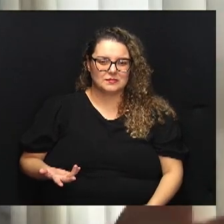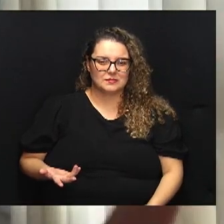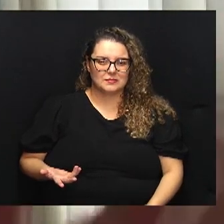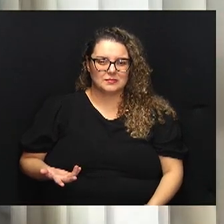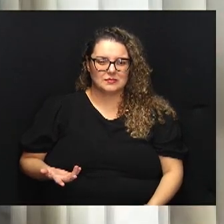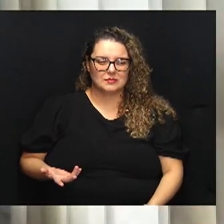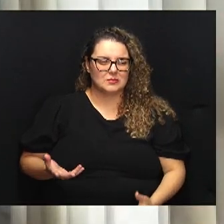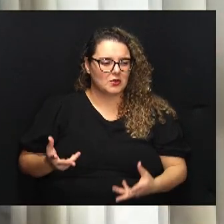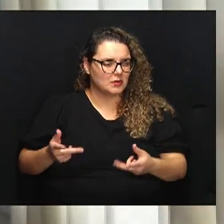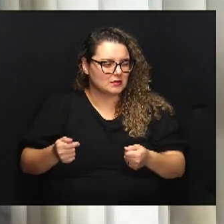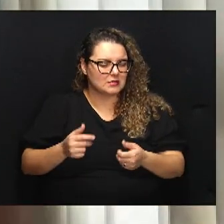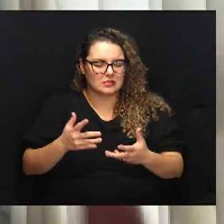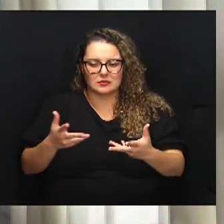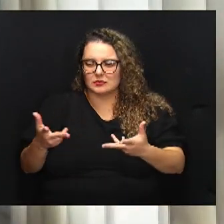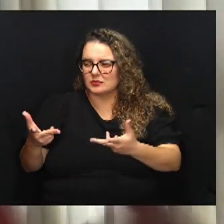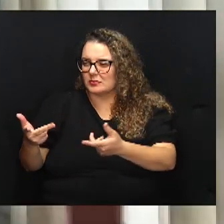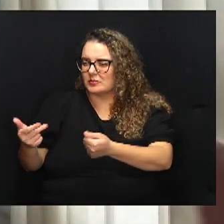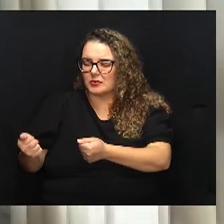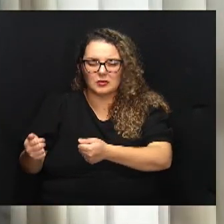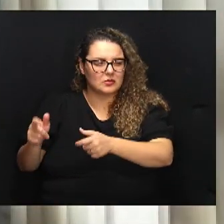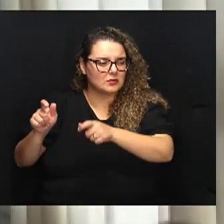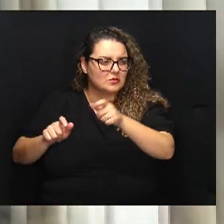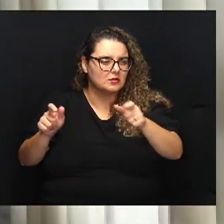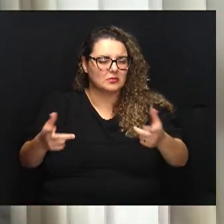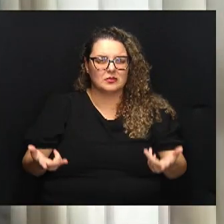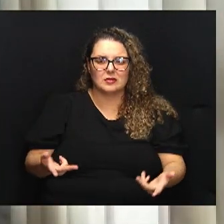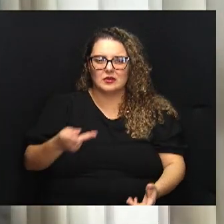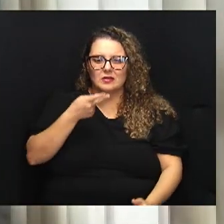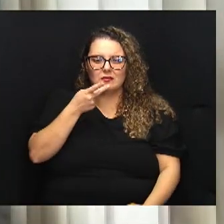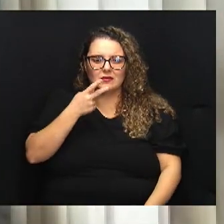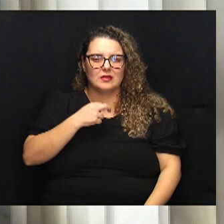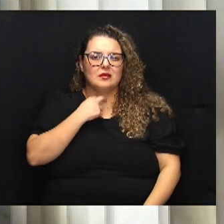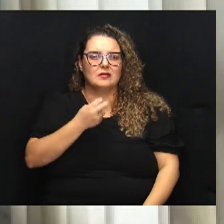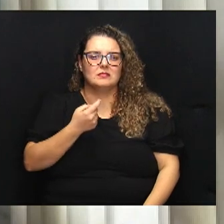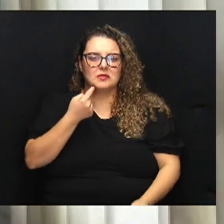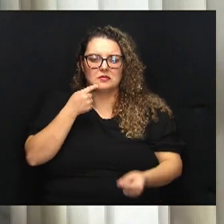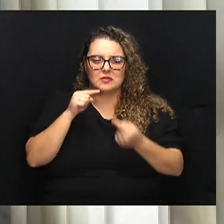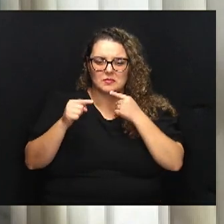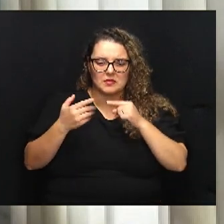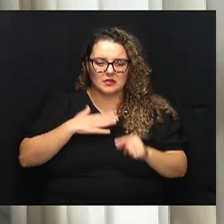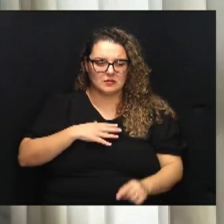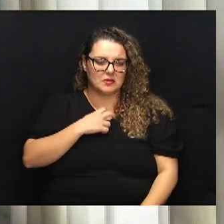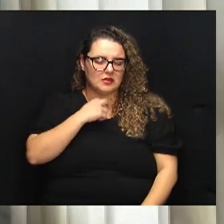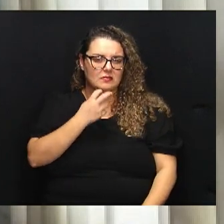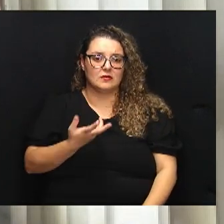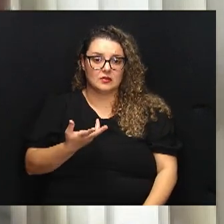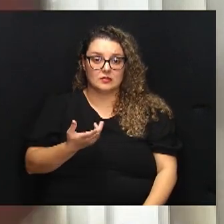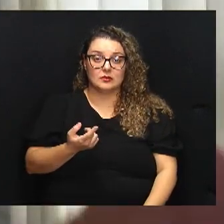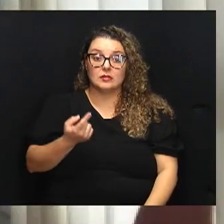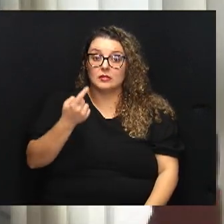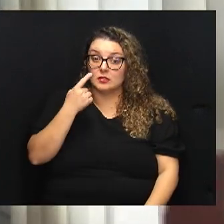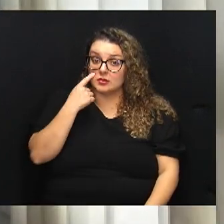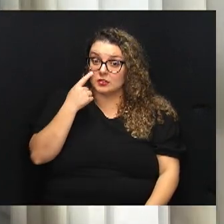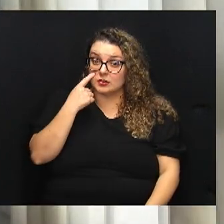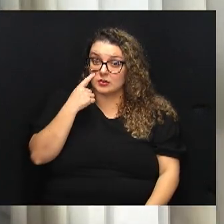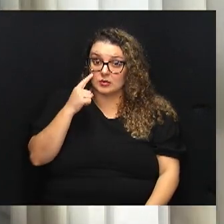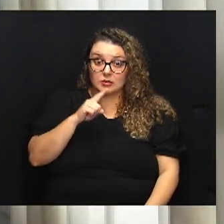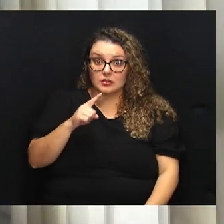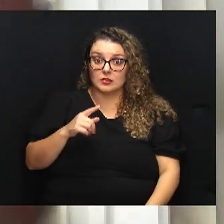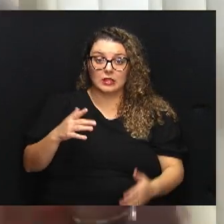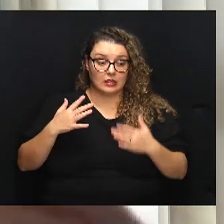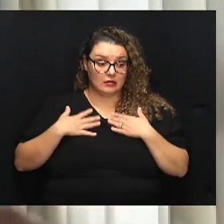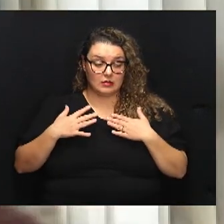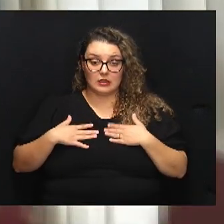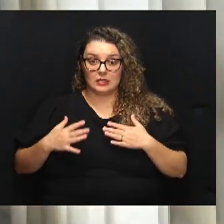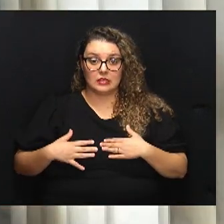Olha, todo mundo me fala sobre a minha voz, critica a minha voz, não é? E olha que eu não tinha fisicamente,